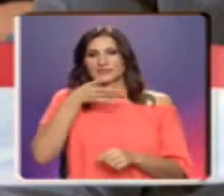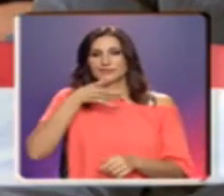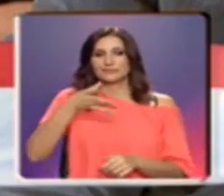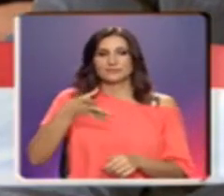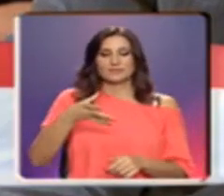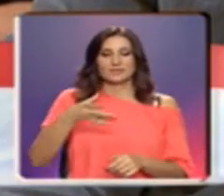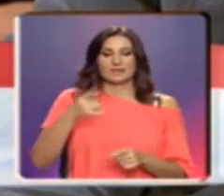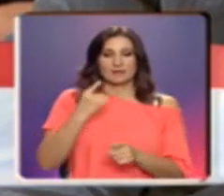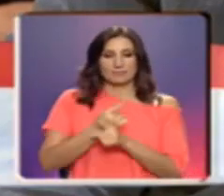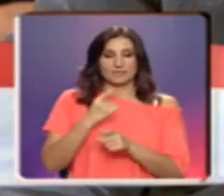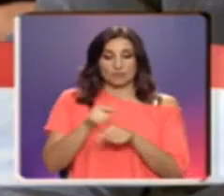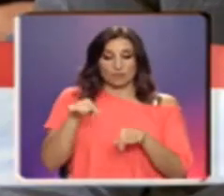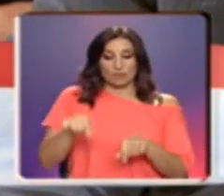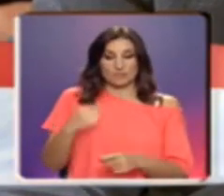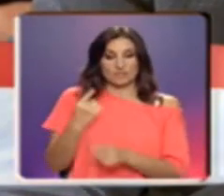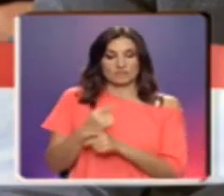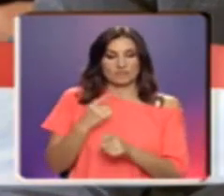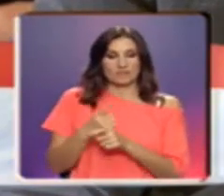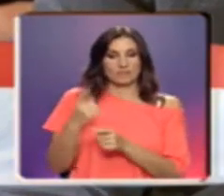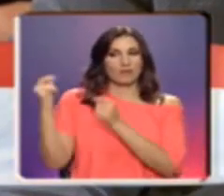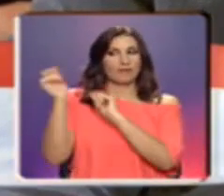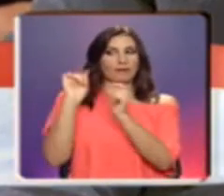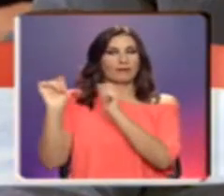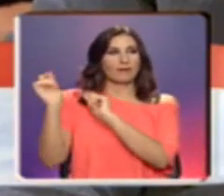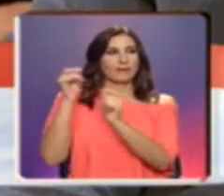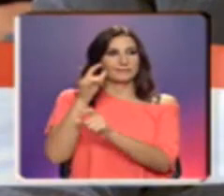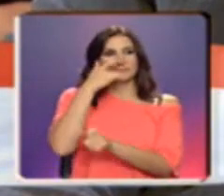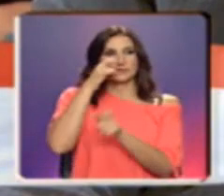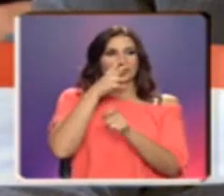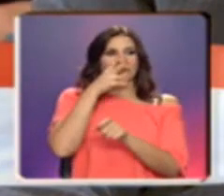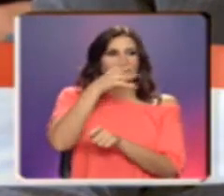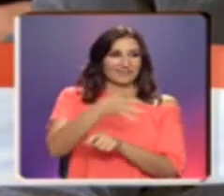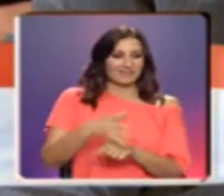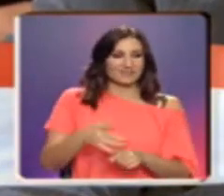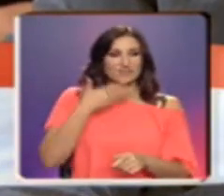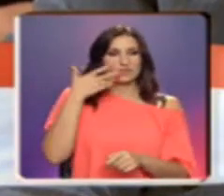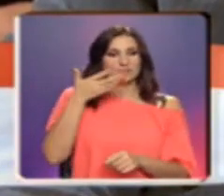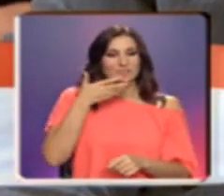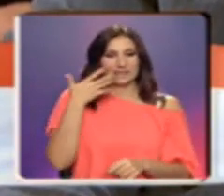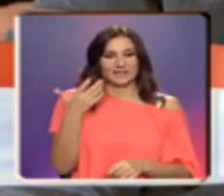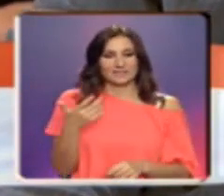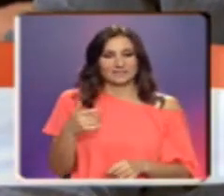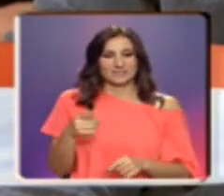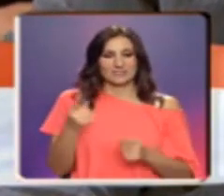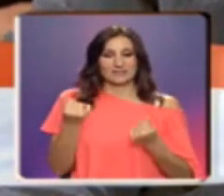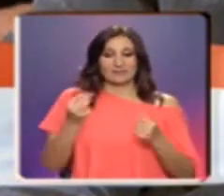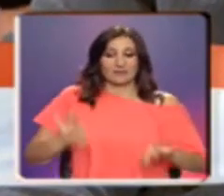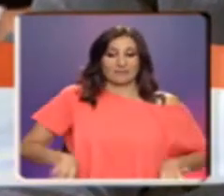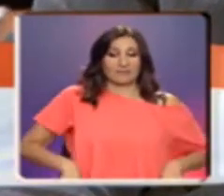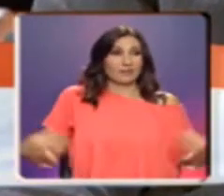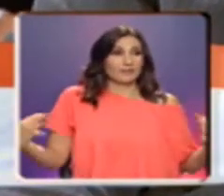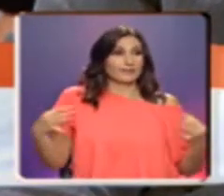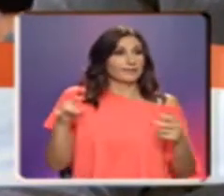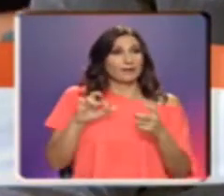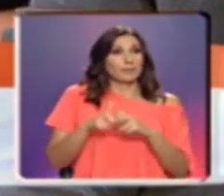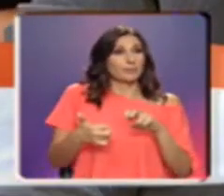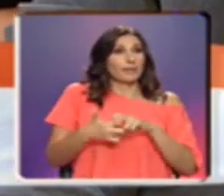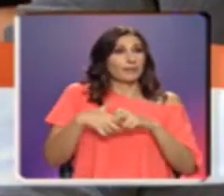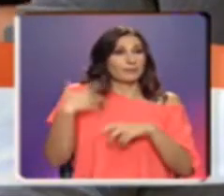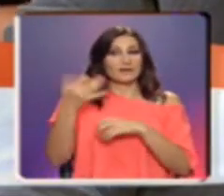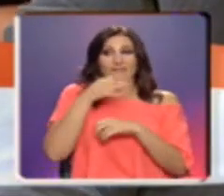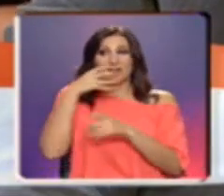que ainda ao dia de hoje na surdina vão surgindo, dos disparates das falências e dos problemas que